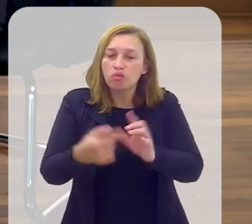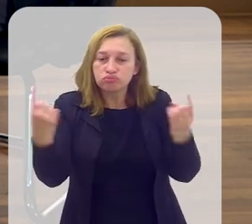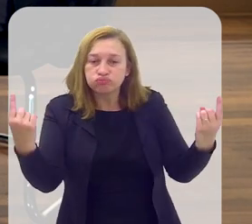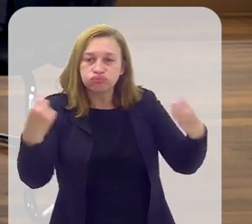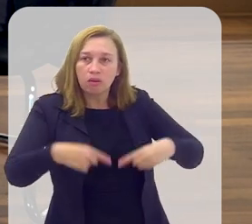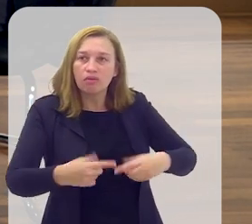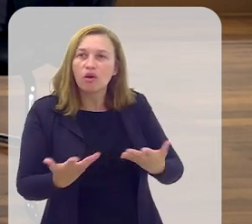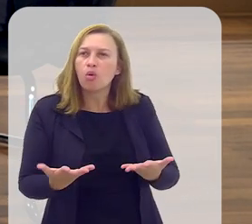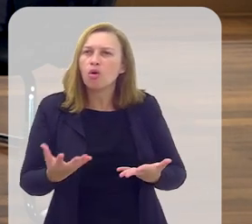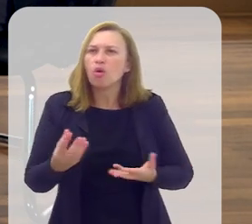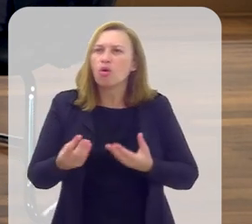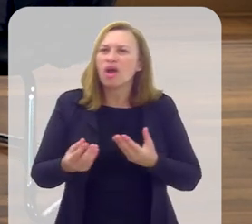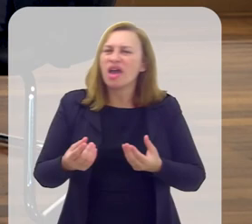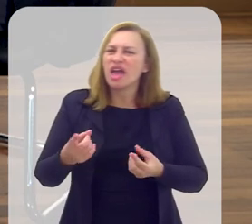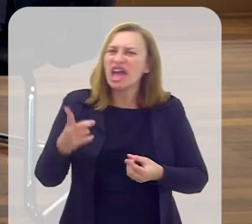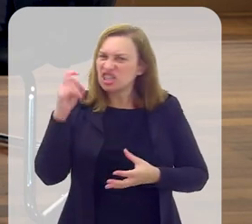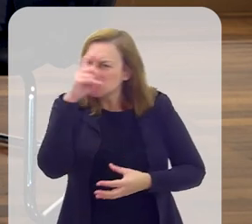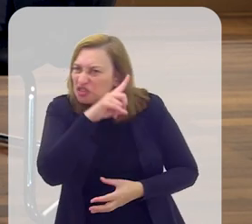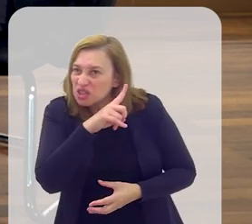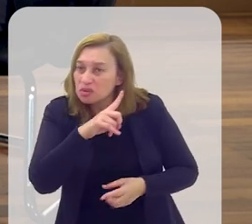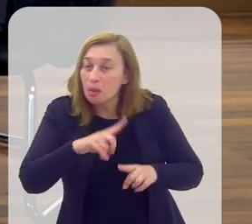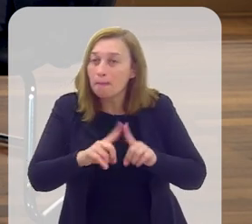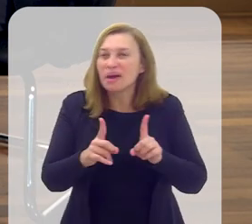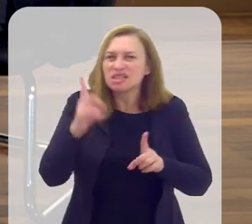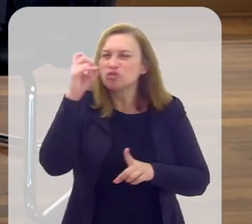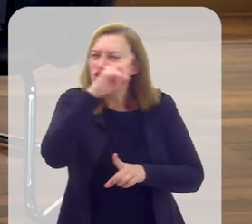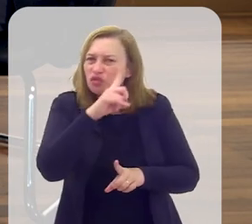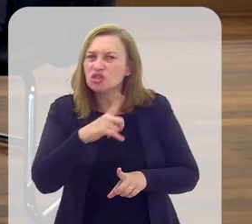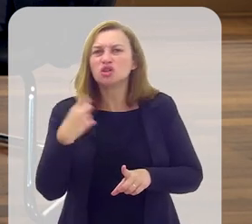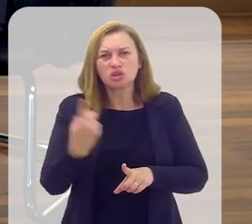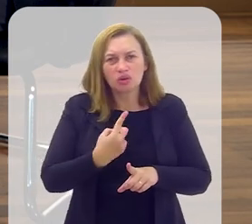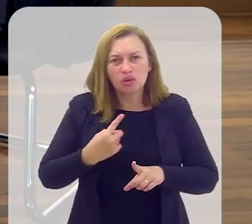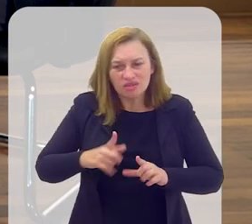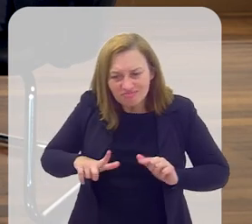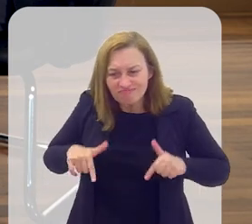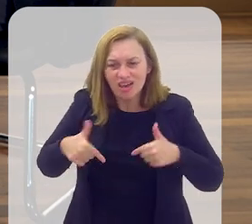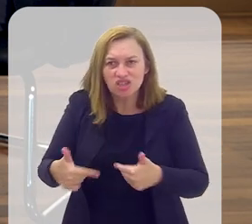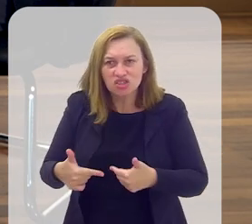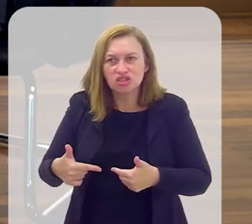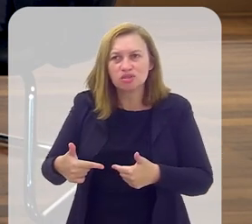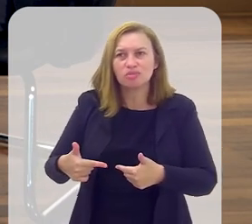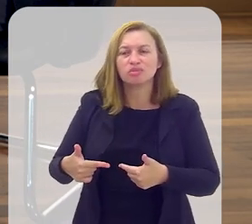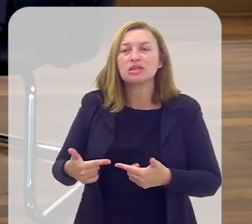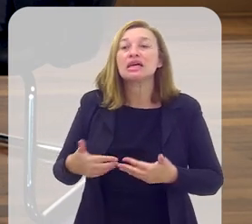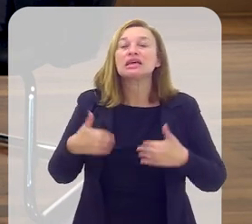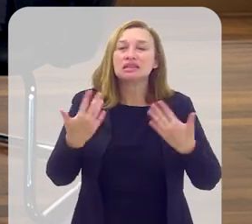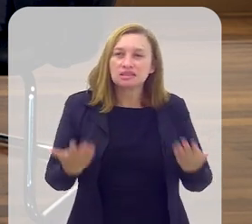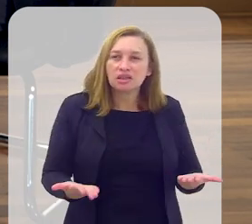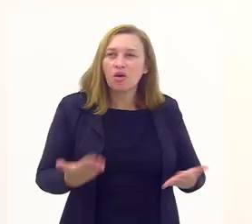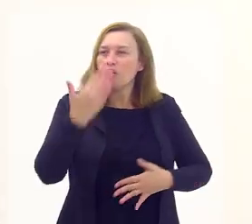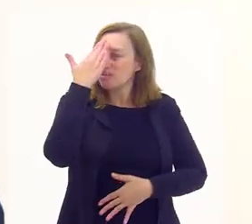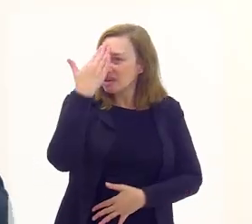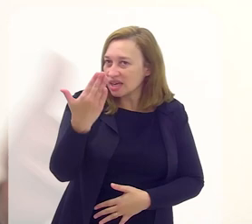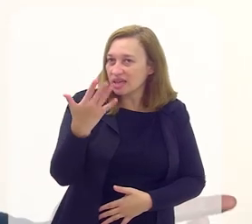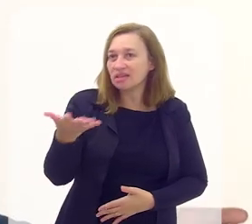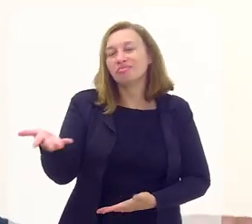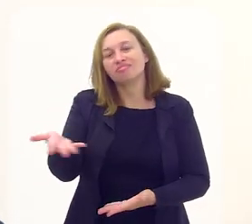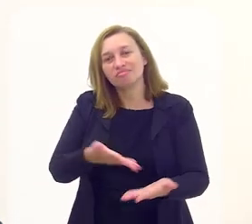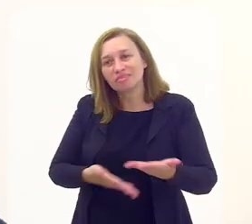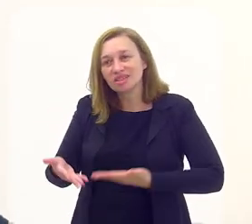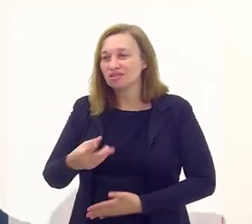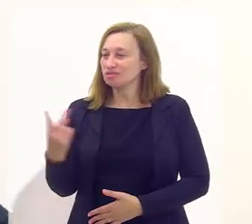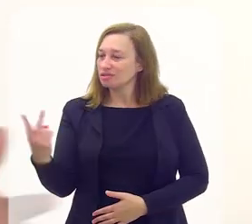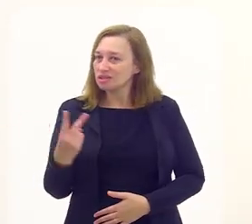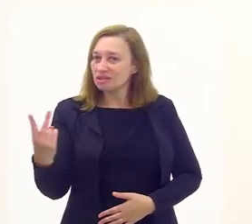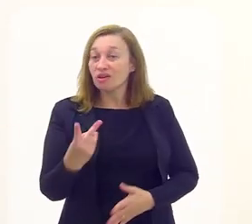como desafio. E quando se disse que é caro, mas é um caro que nós bancamos e queremos bancar. Então, muito obrigado